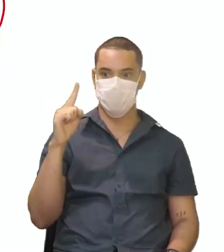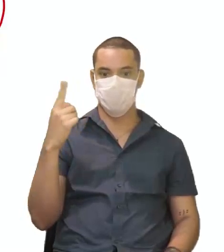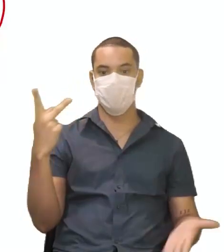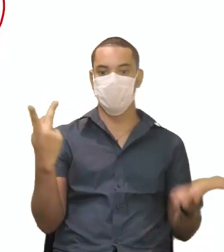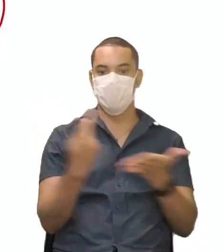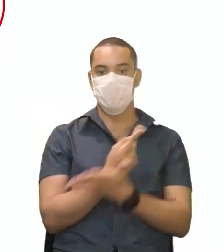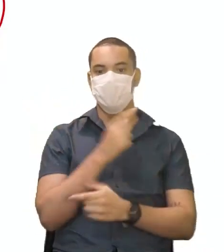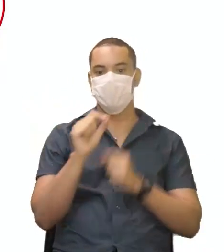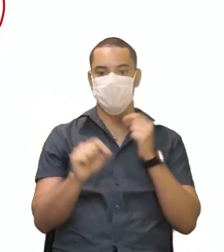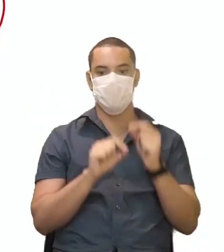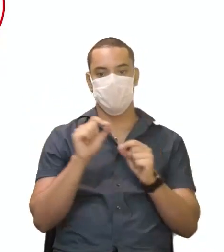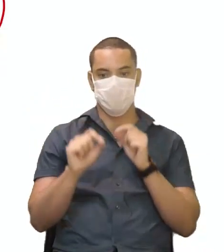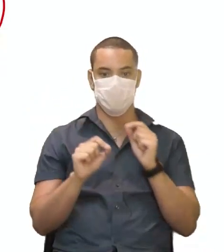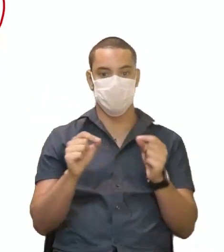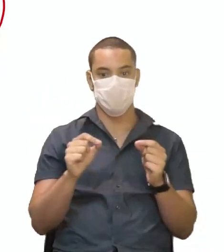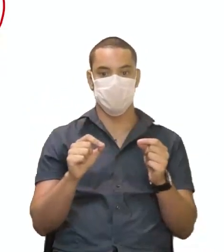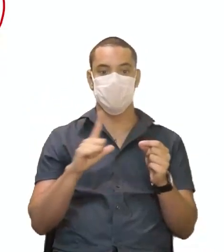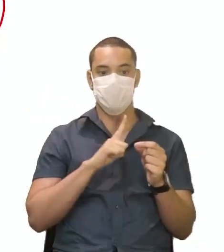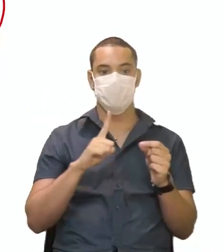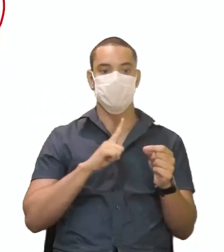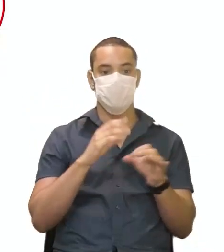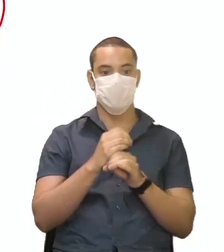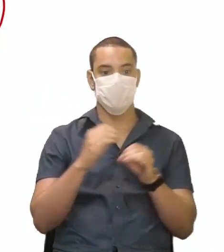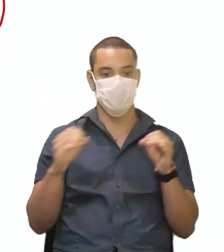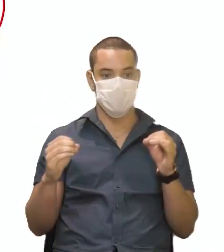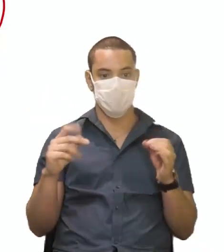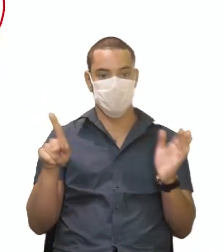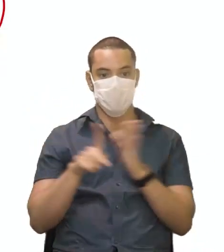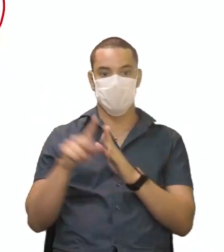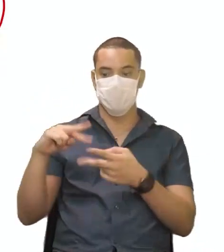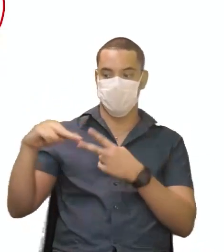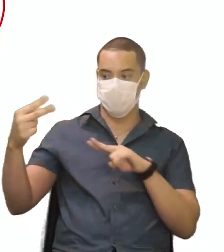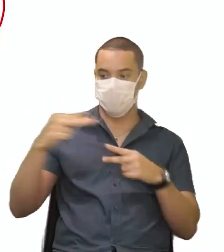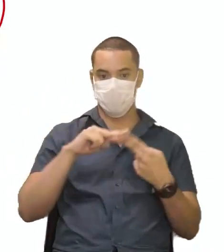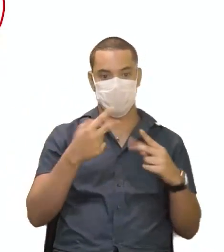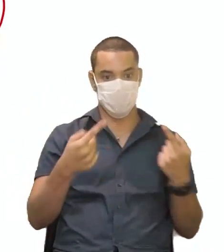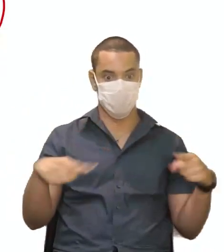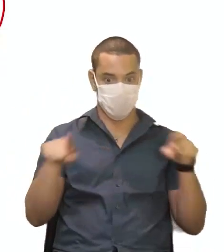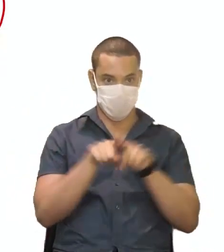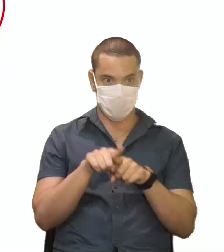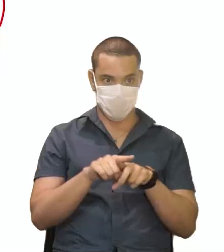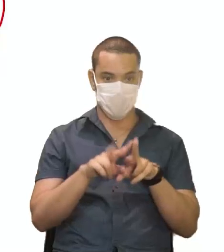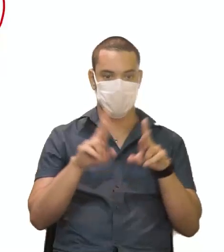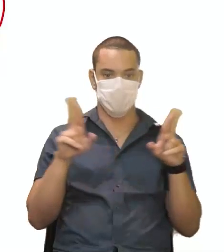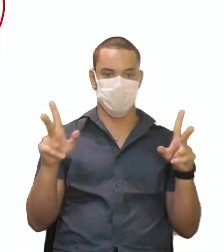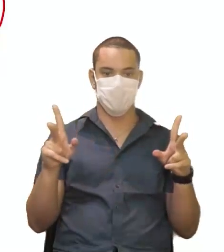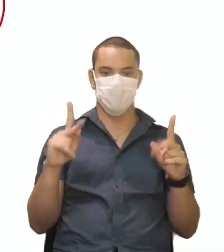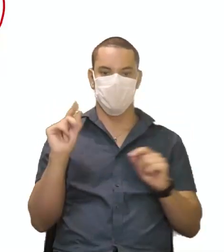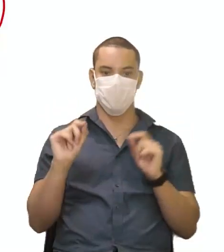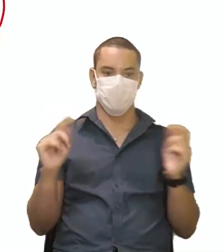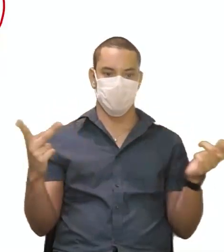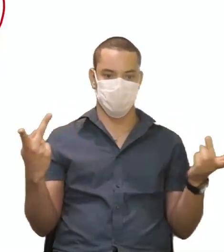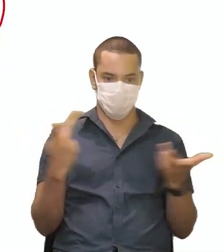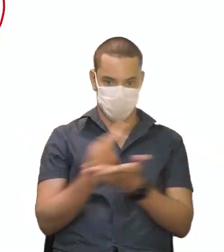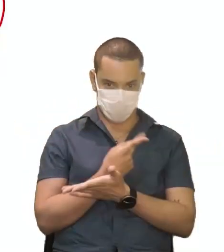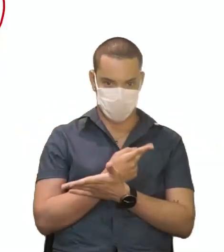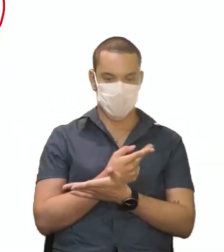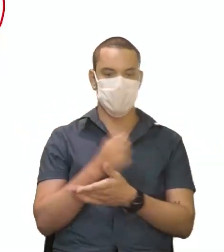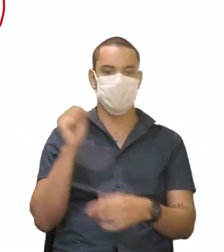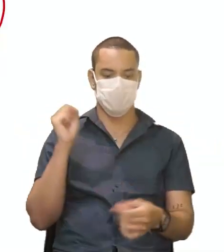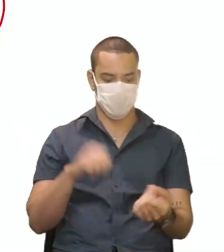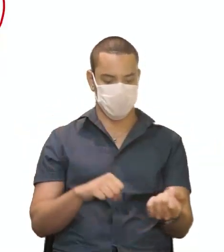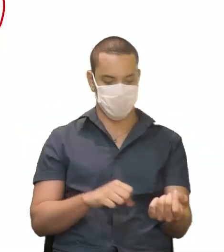a separação dos pares de homólogos. Na anáfase 1, ocorre a separação dos